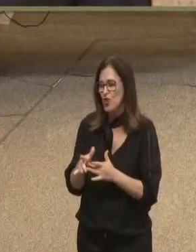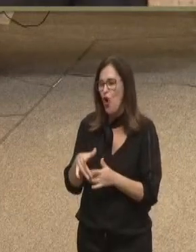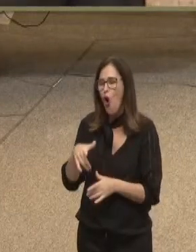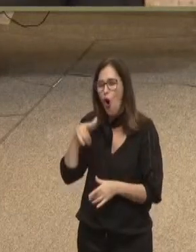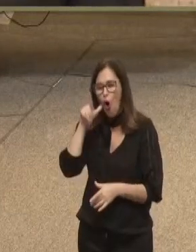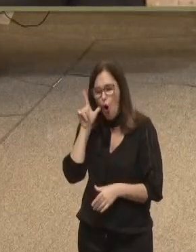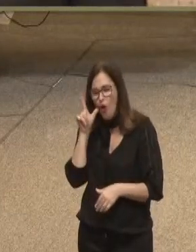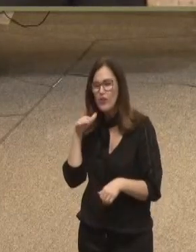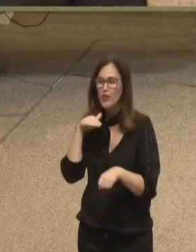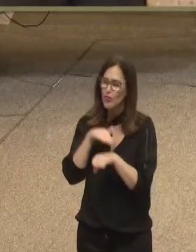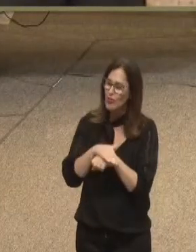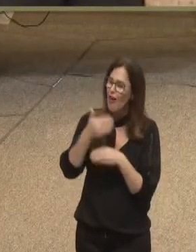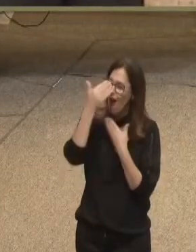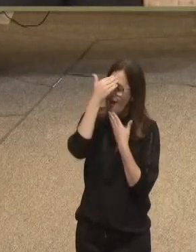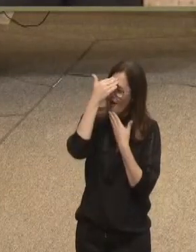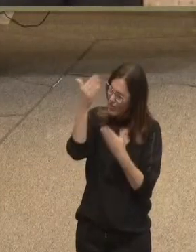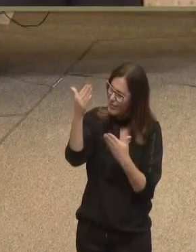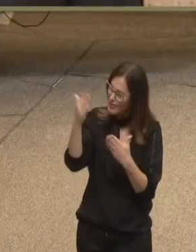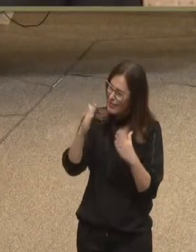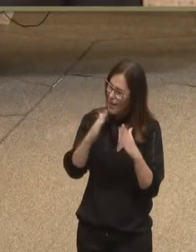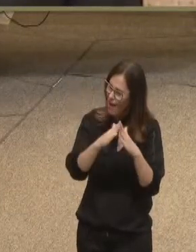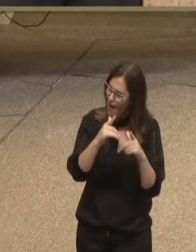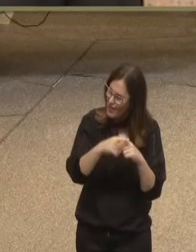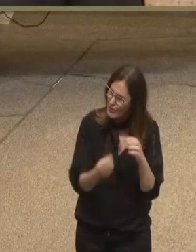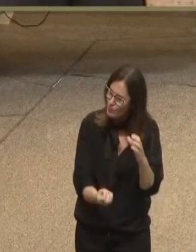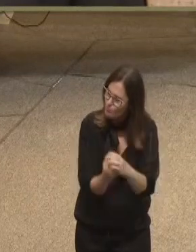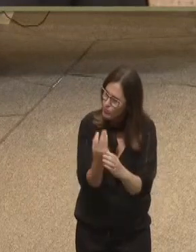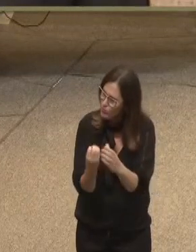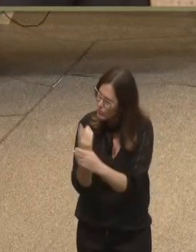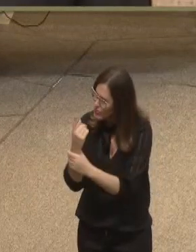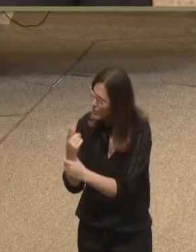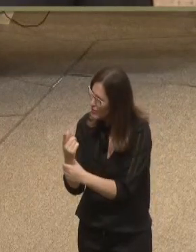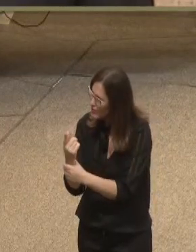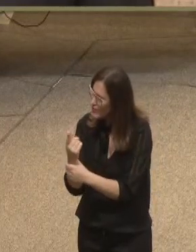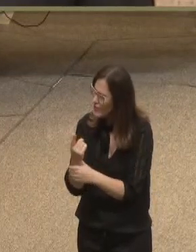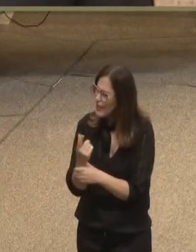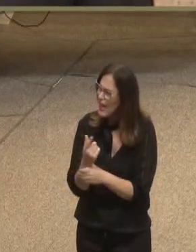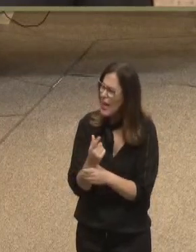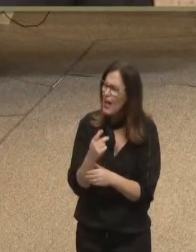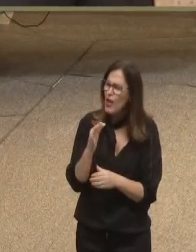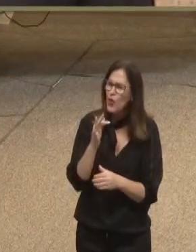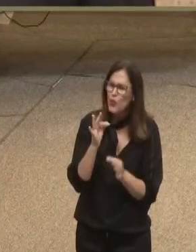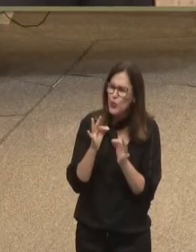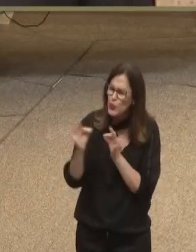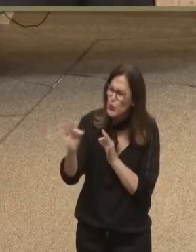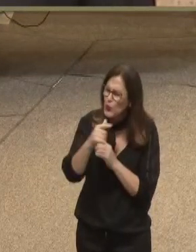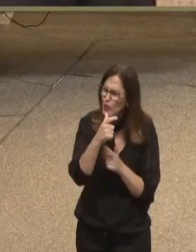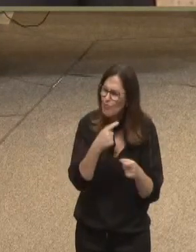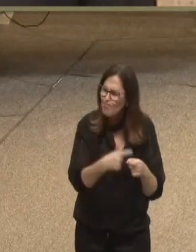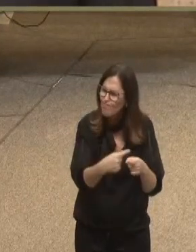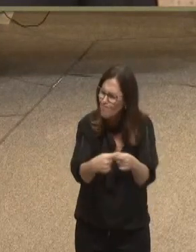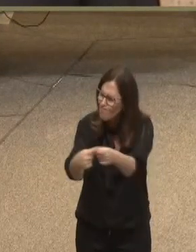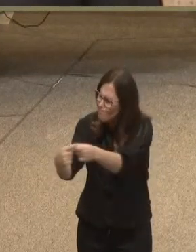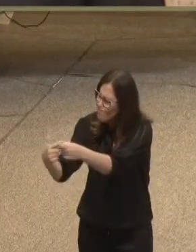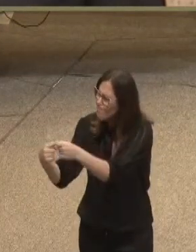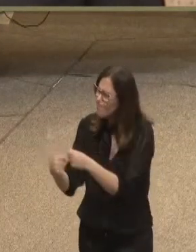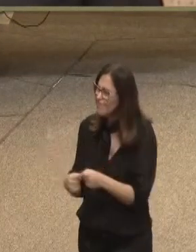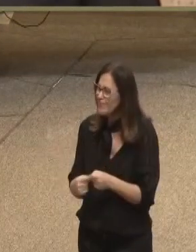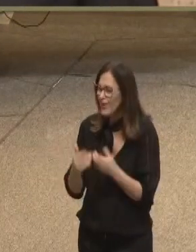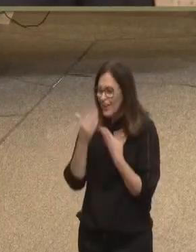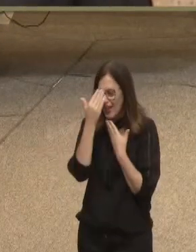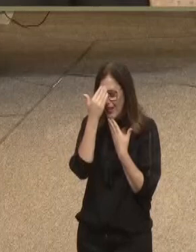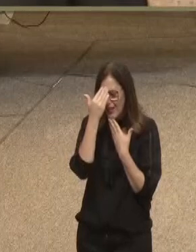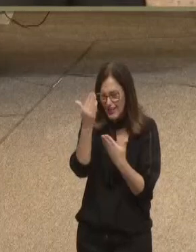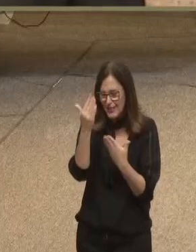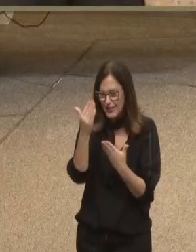Agradecemos também, Senhor, pelas congregações que estão plantadas aqui, pelo Novo Horizonte. Te agradecemos pela congregação também